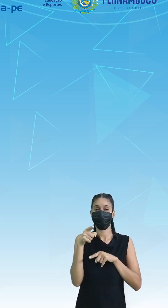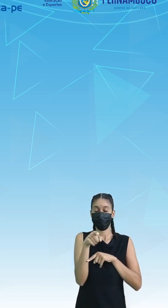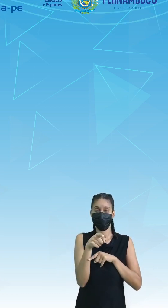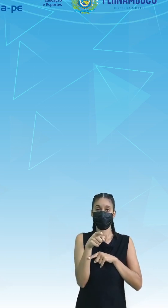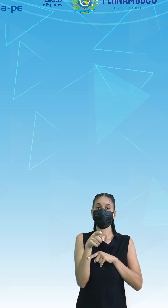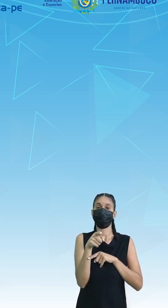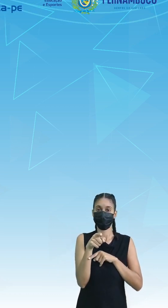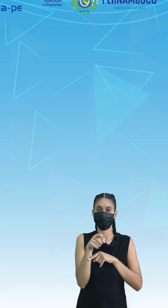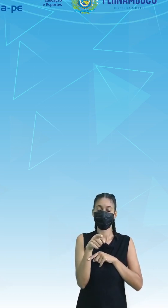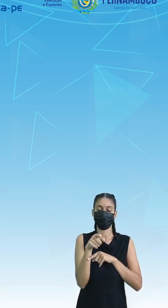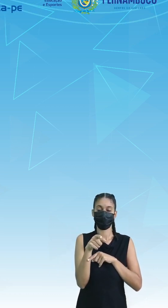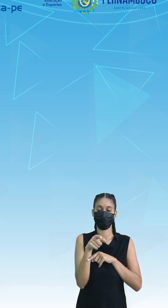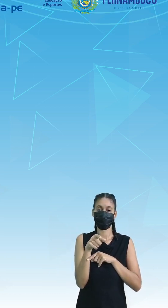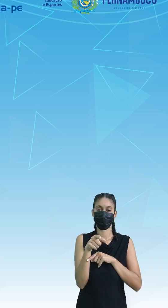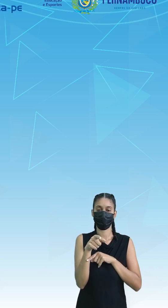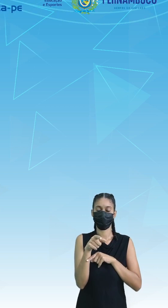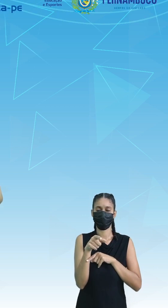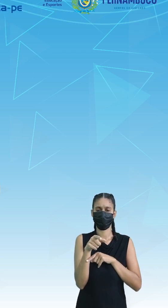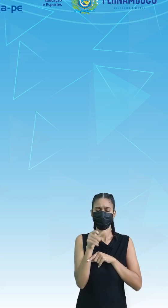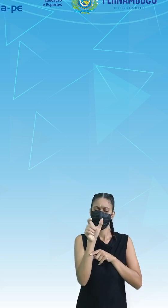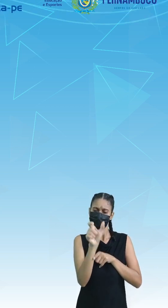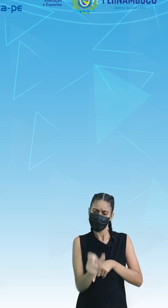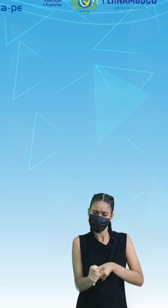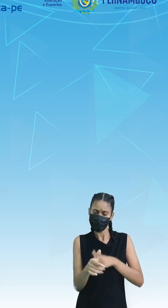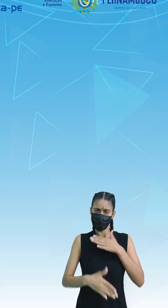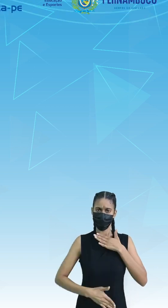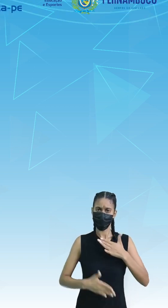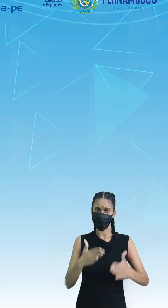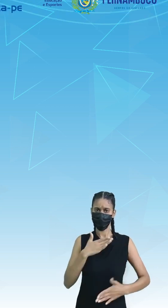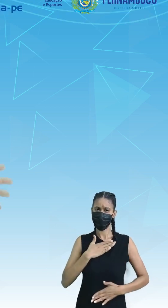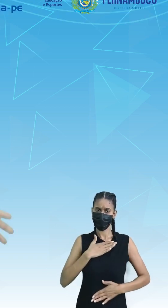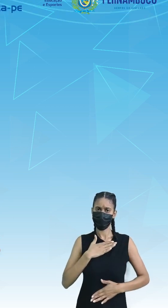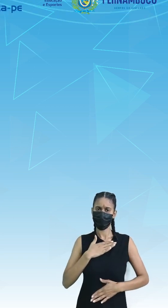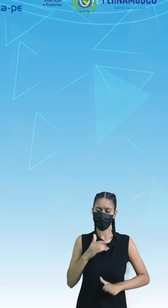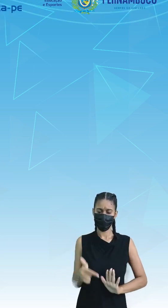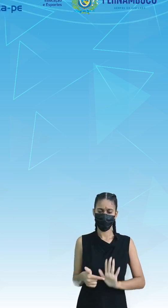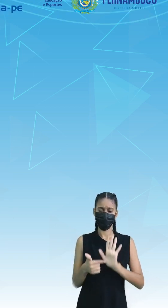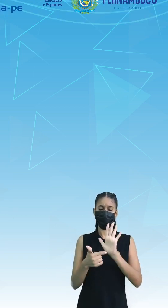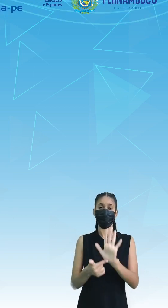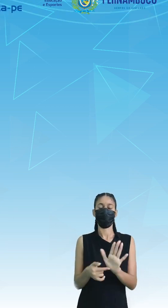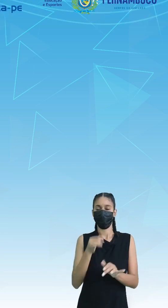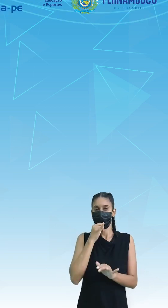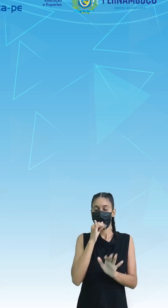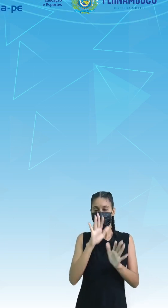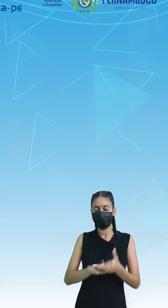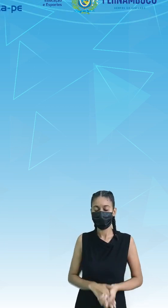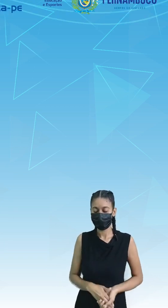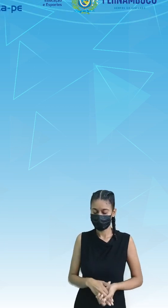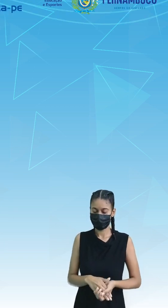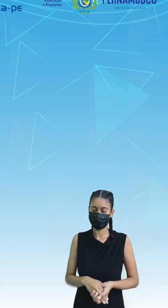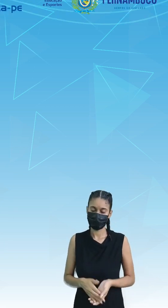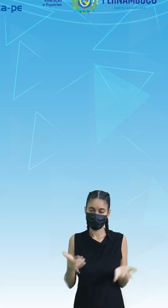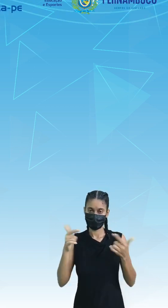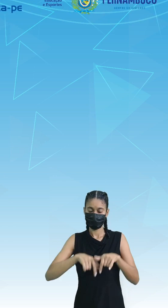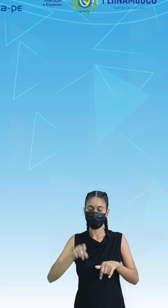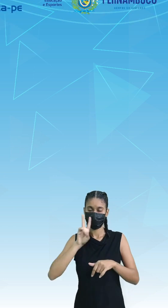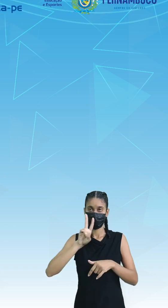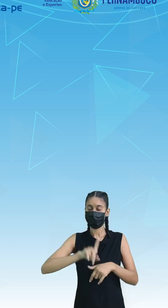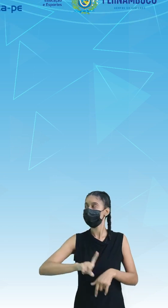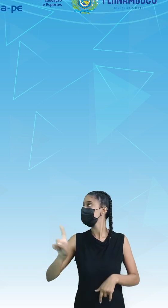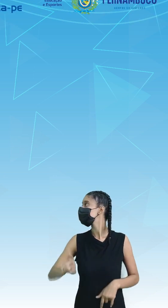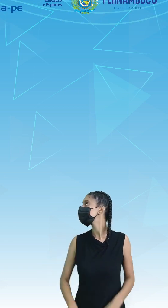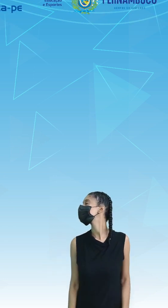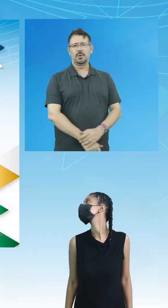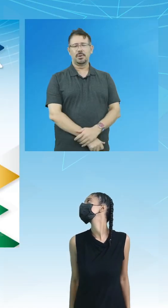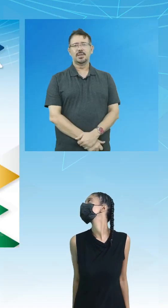está com um determinado comportamento corporal que você indica aquilo. Por exemplo, mais uma vez na tela,